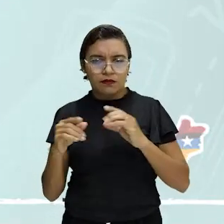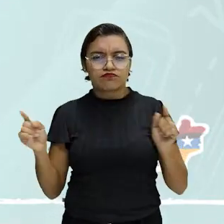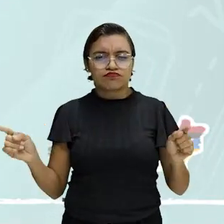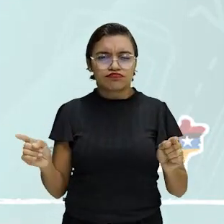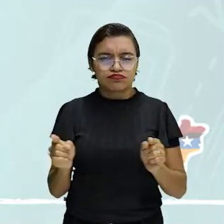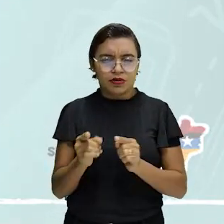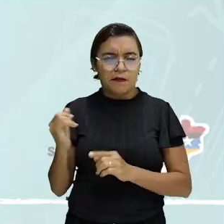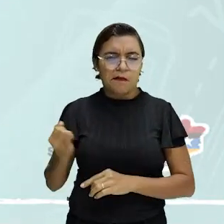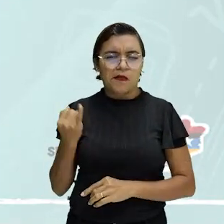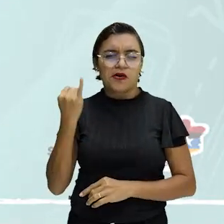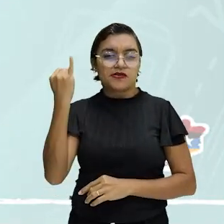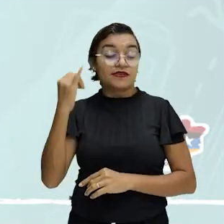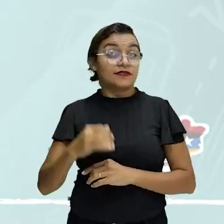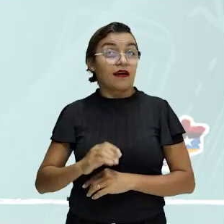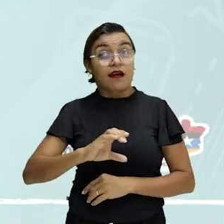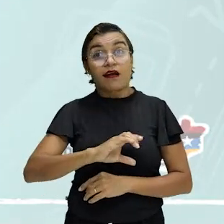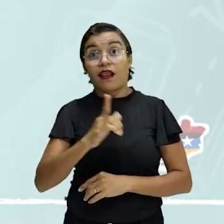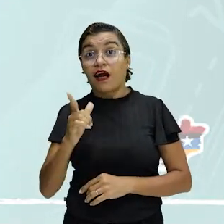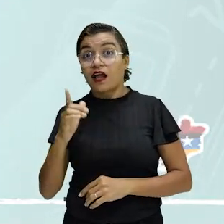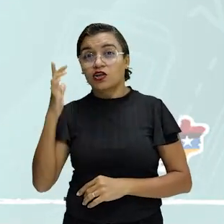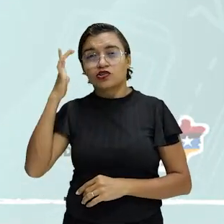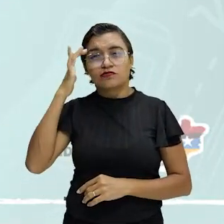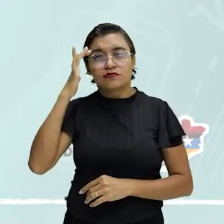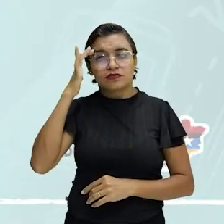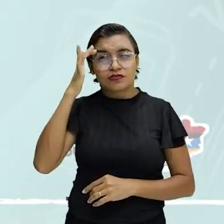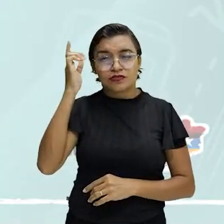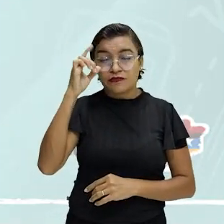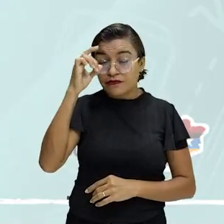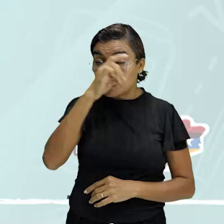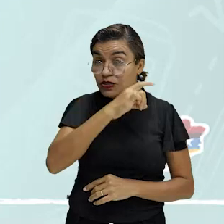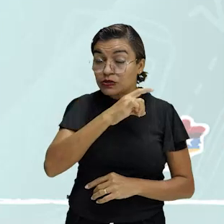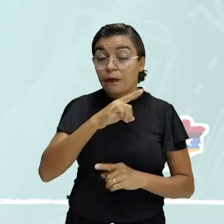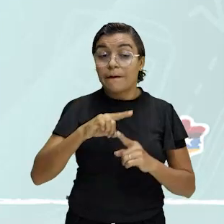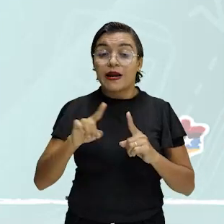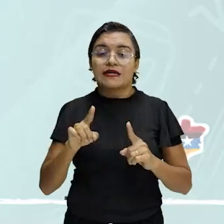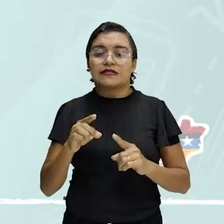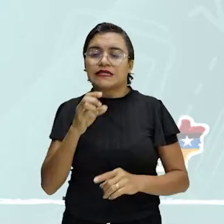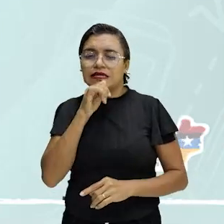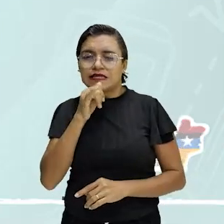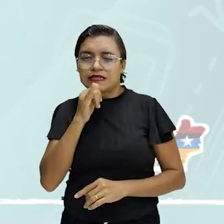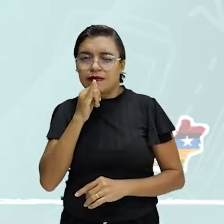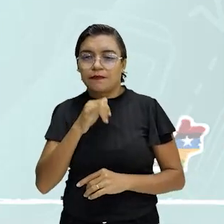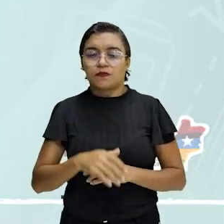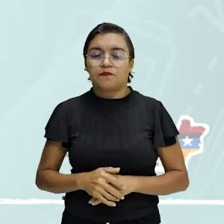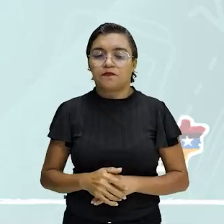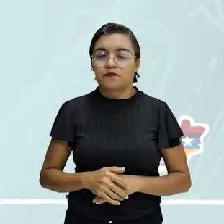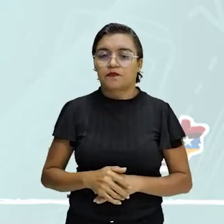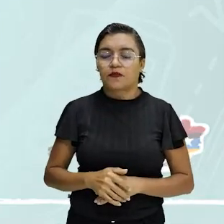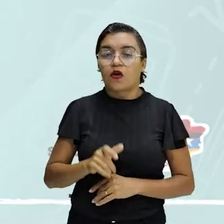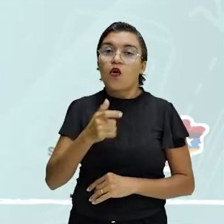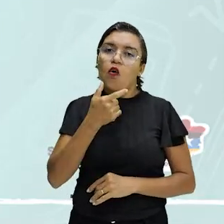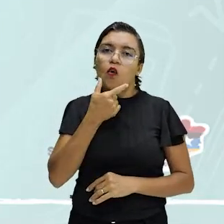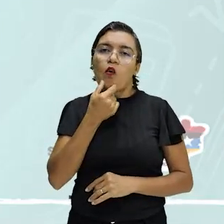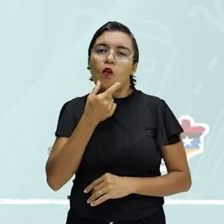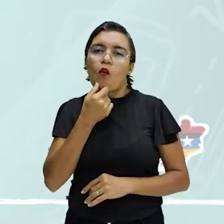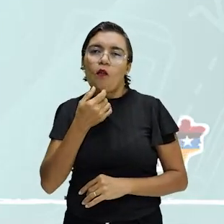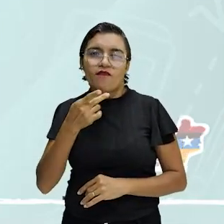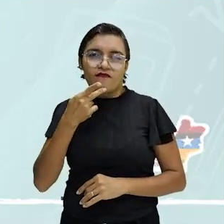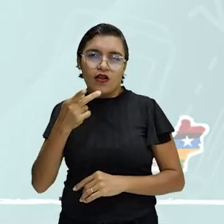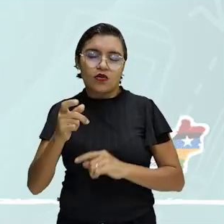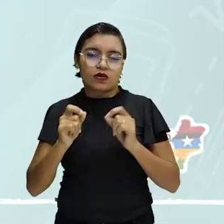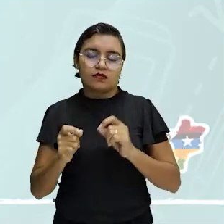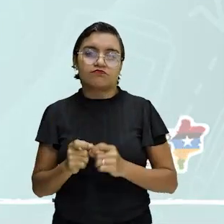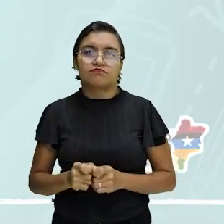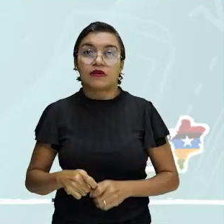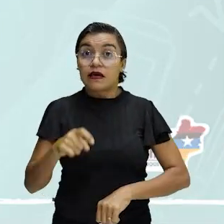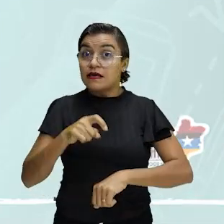essencial. Claro, isso é mais difícil do que você pensa. Uma vez, Abraham Lincoln disse o seguinte: eu não tive tempo para